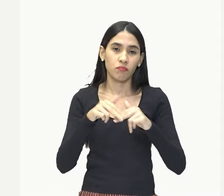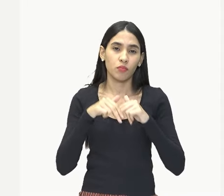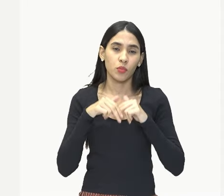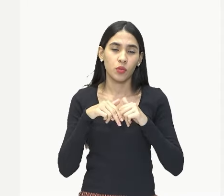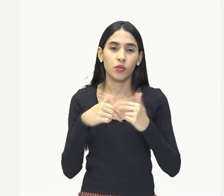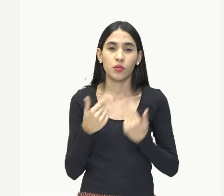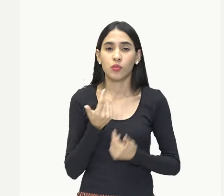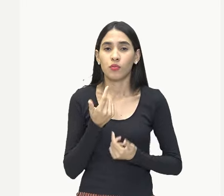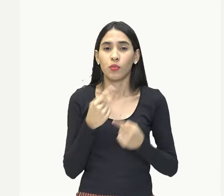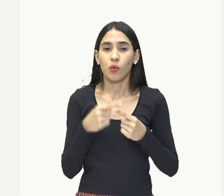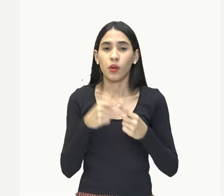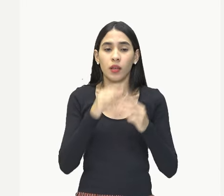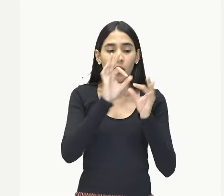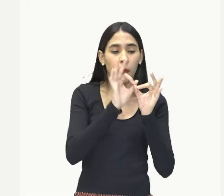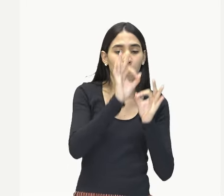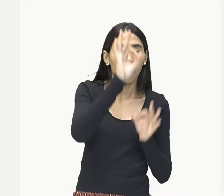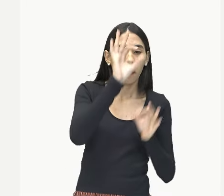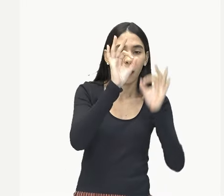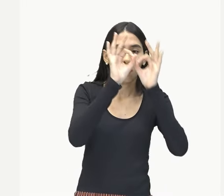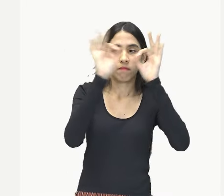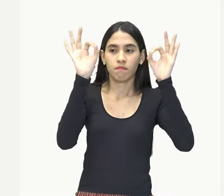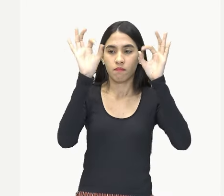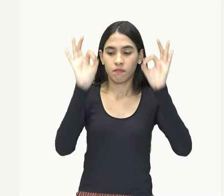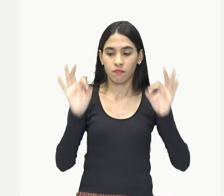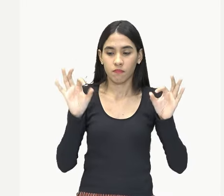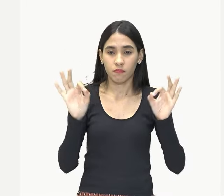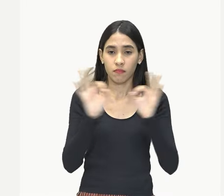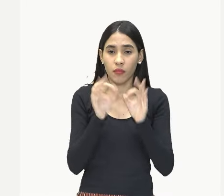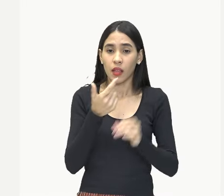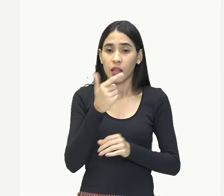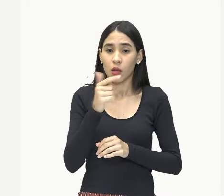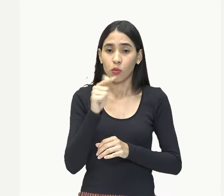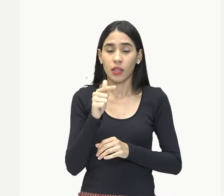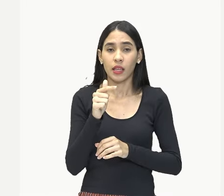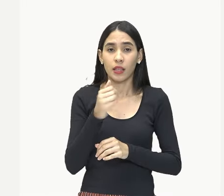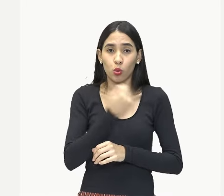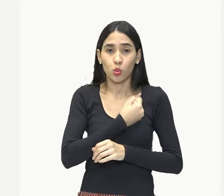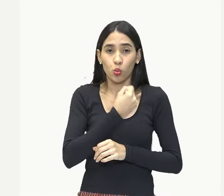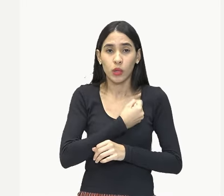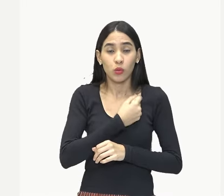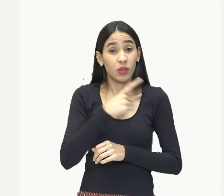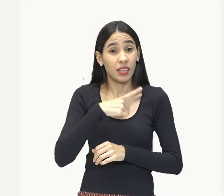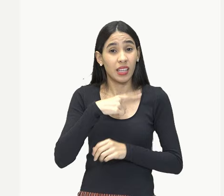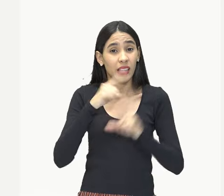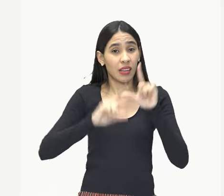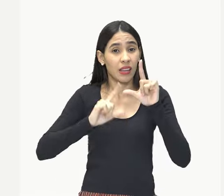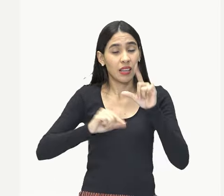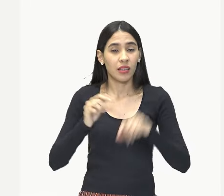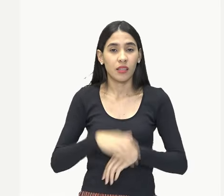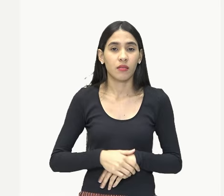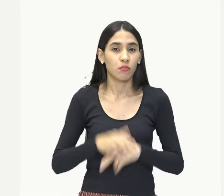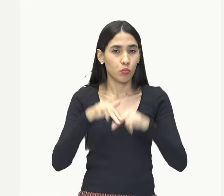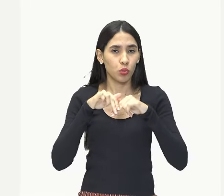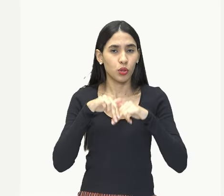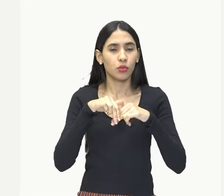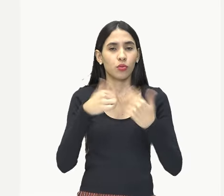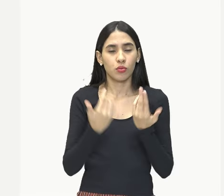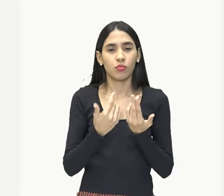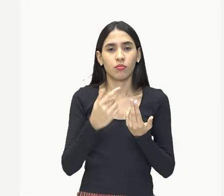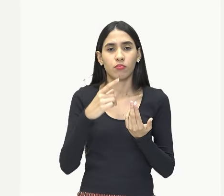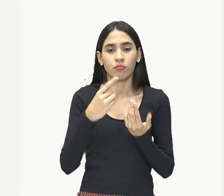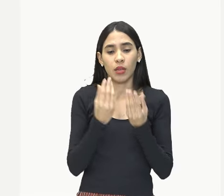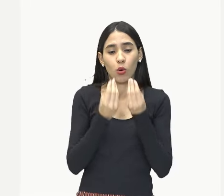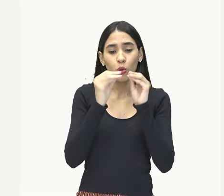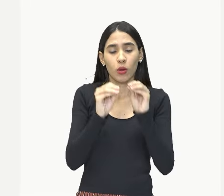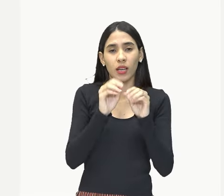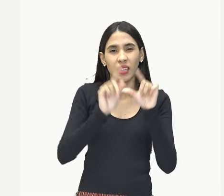detalhe, porque a medida lá da aresta é dada pela letra A e não deixa de ser a multiplicação ali de monômios.